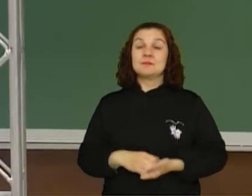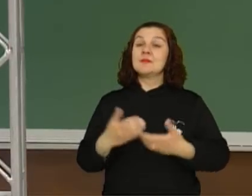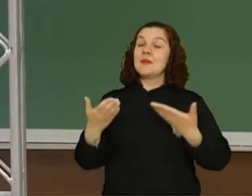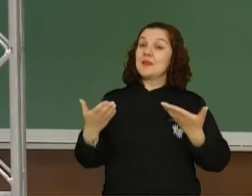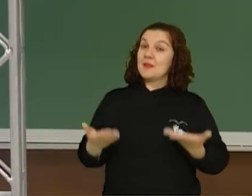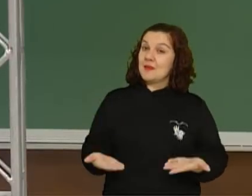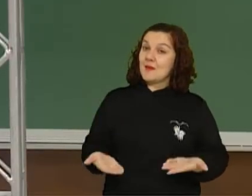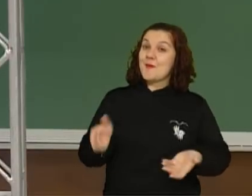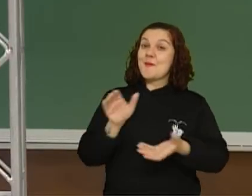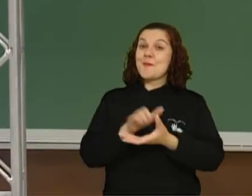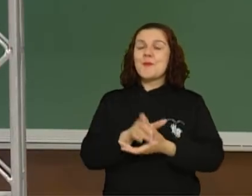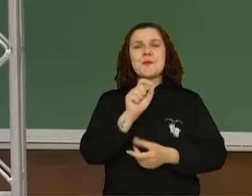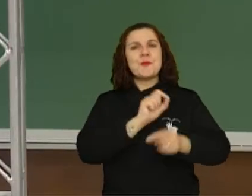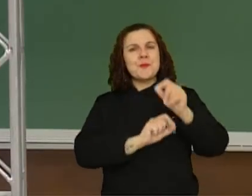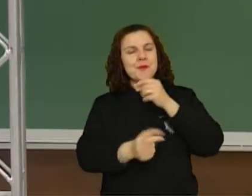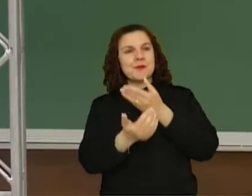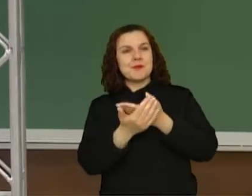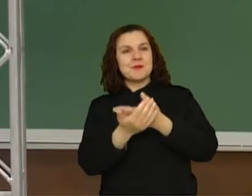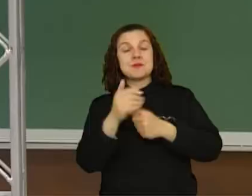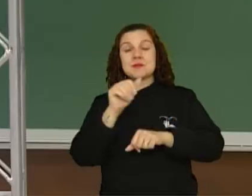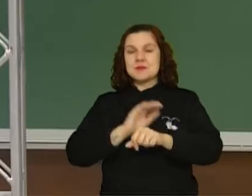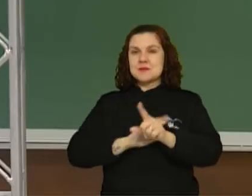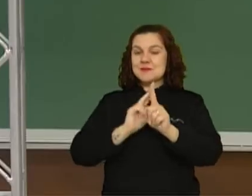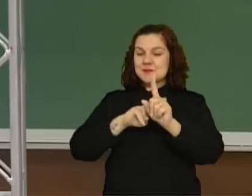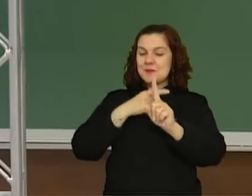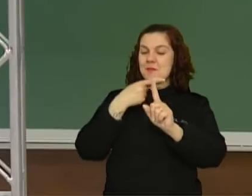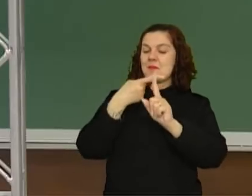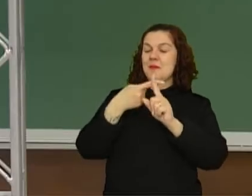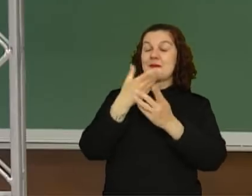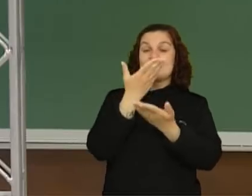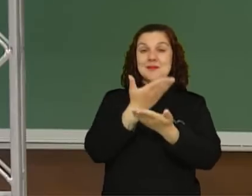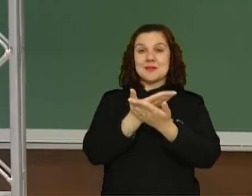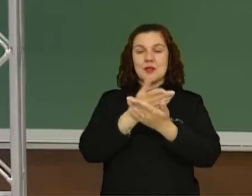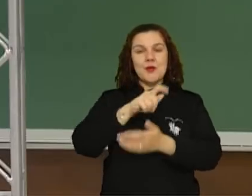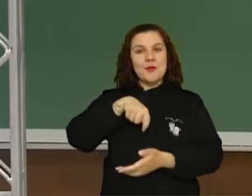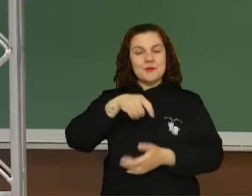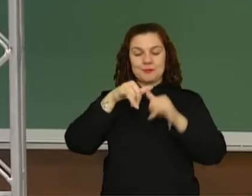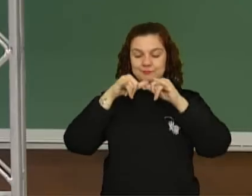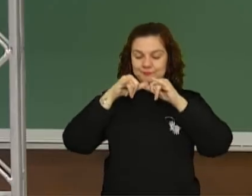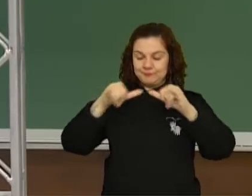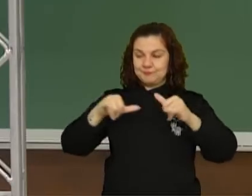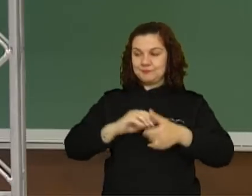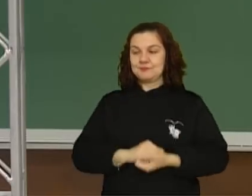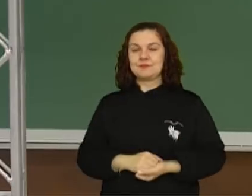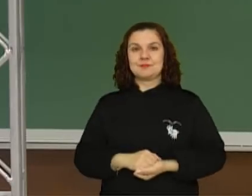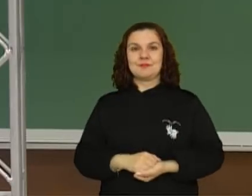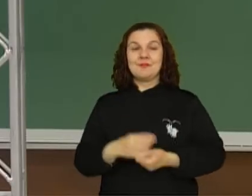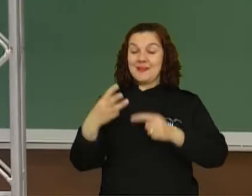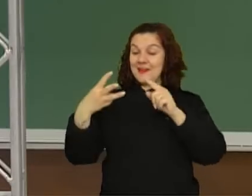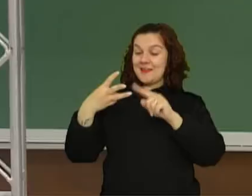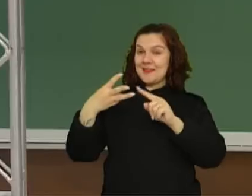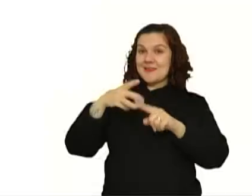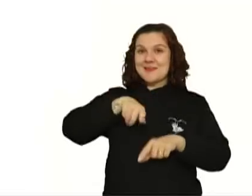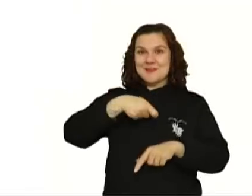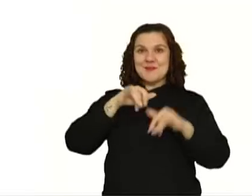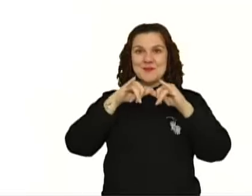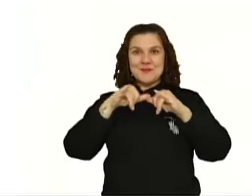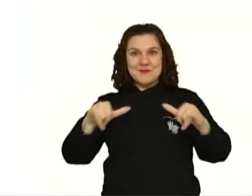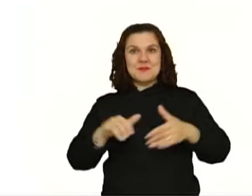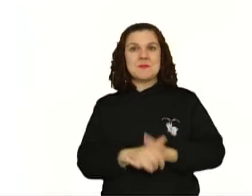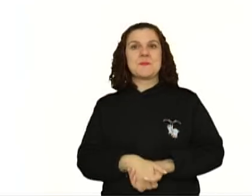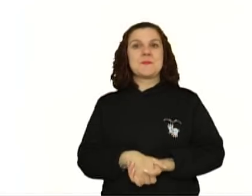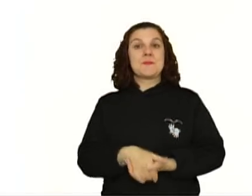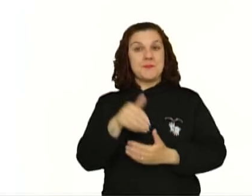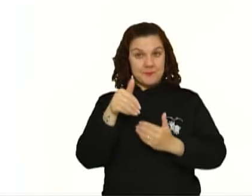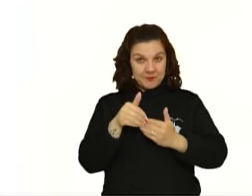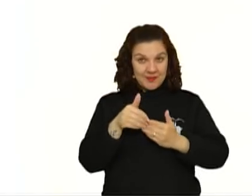Bom, o que estudamos hoje? Mais uma aula de notícia. Terceira aula, né? Então, a partir